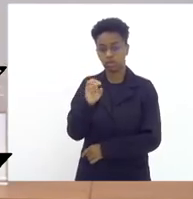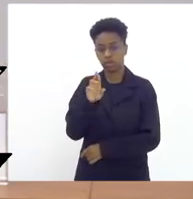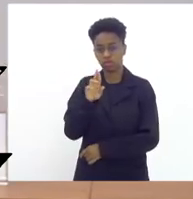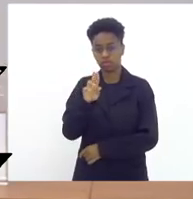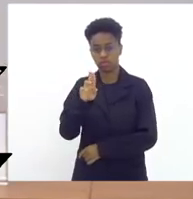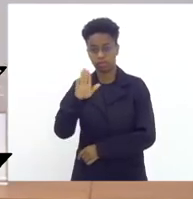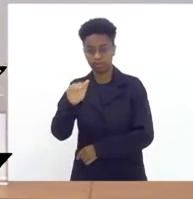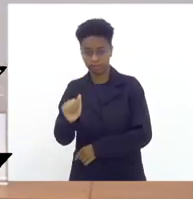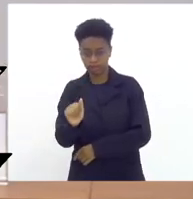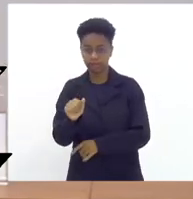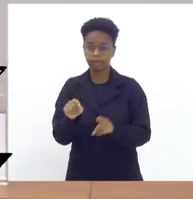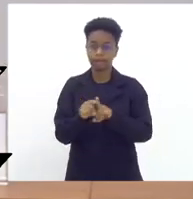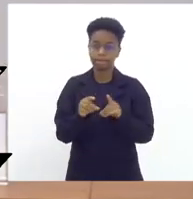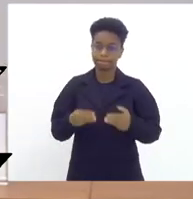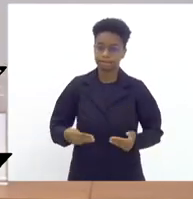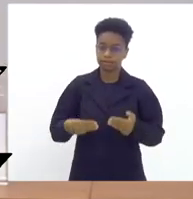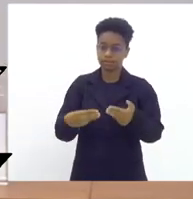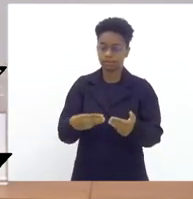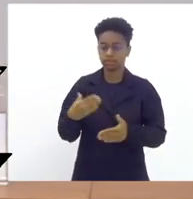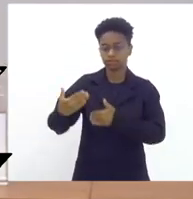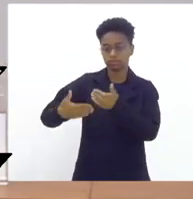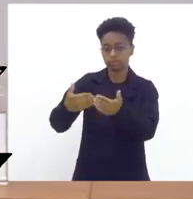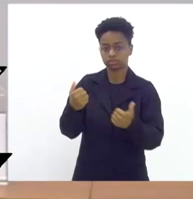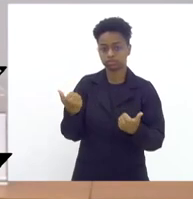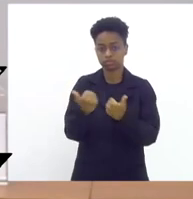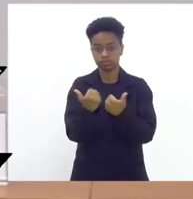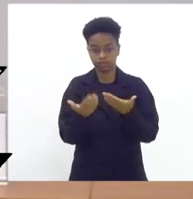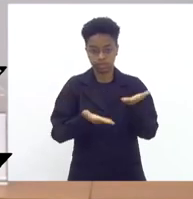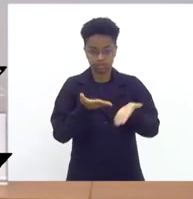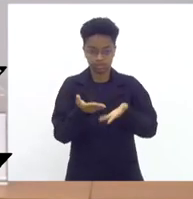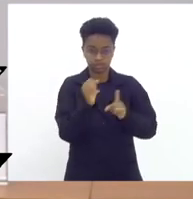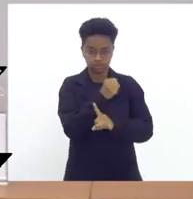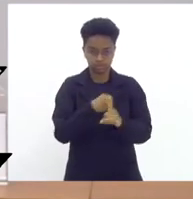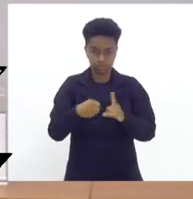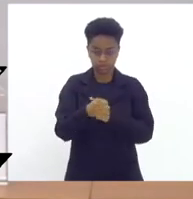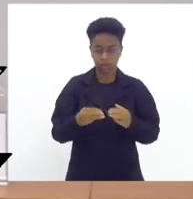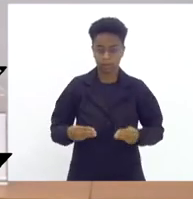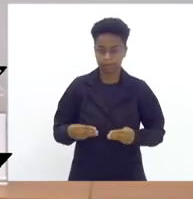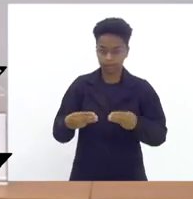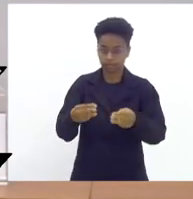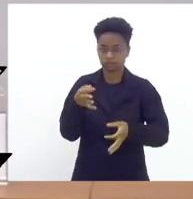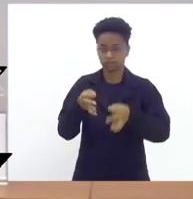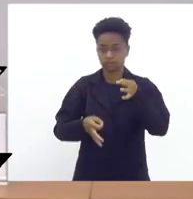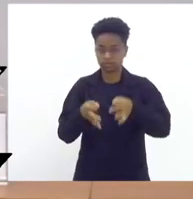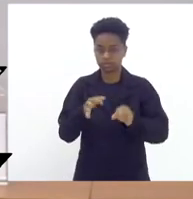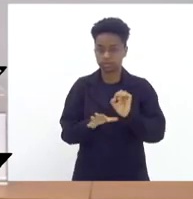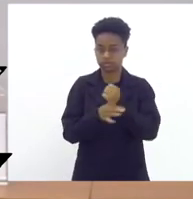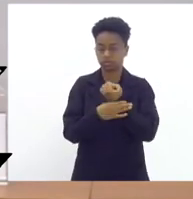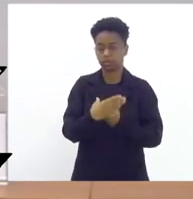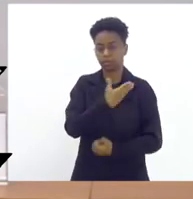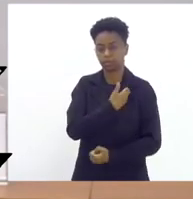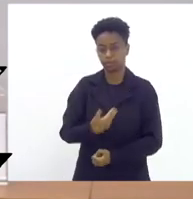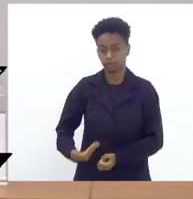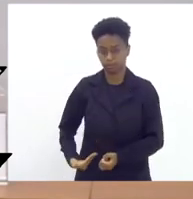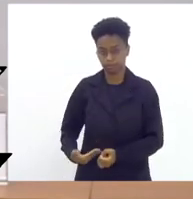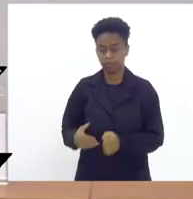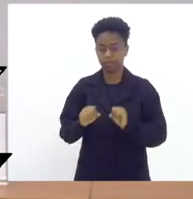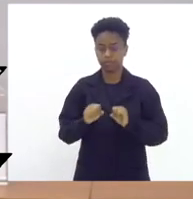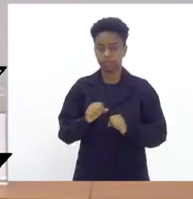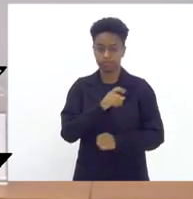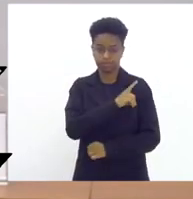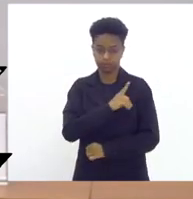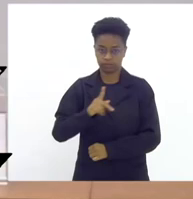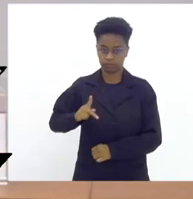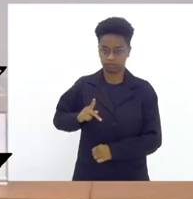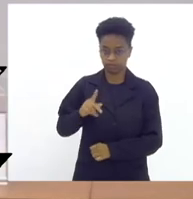e Assistência Social Ministério da Justiça e Segurança Pública Defensoria